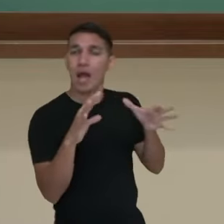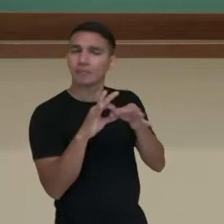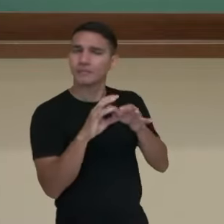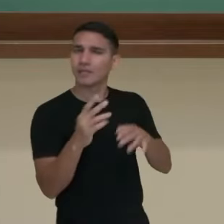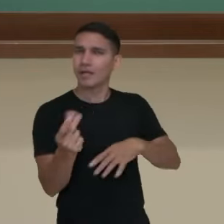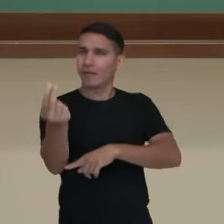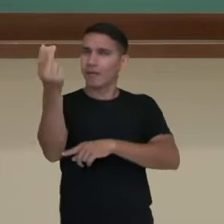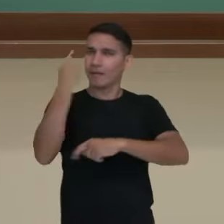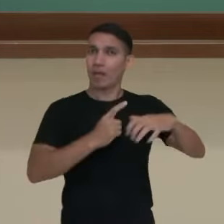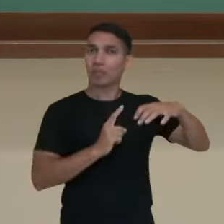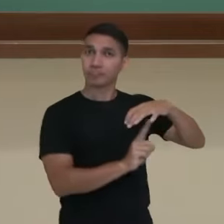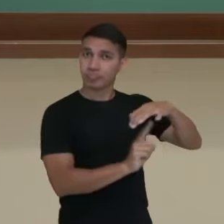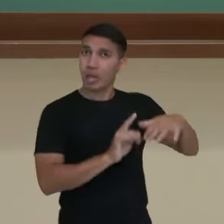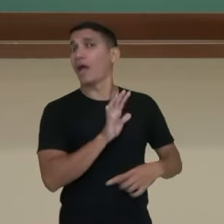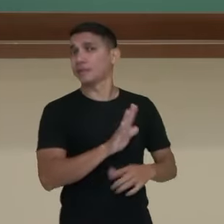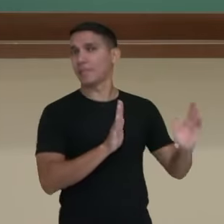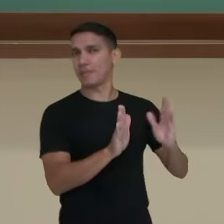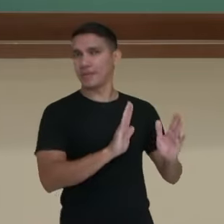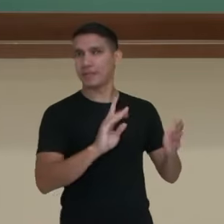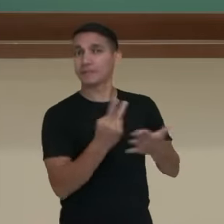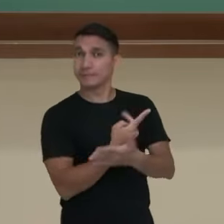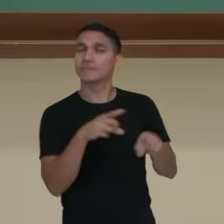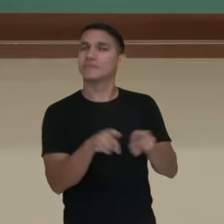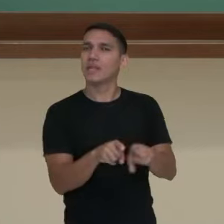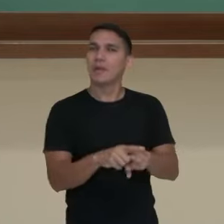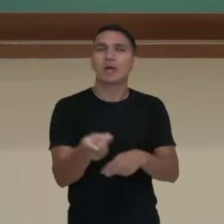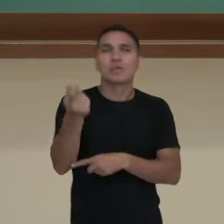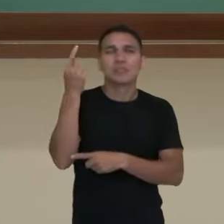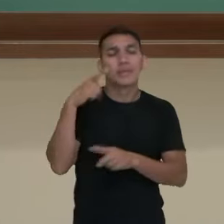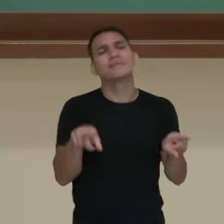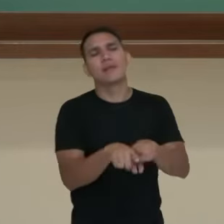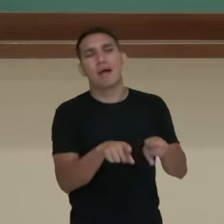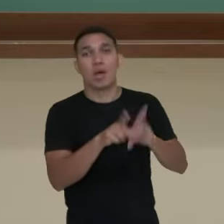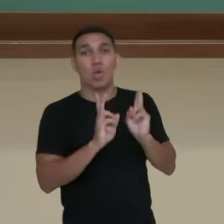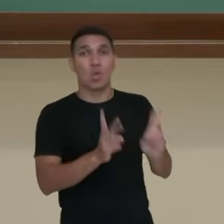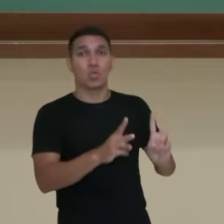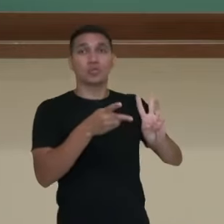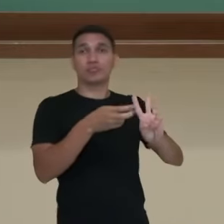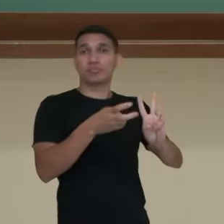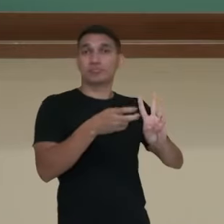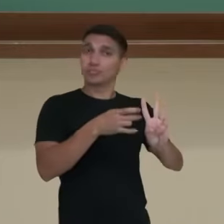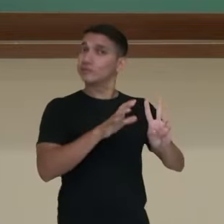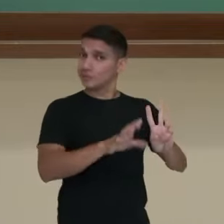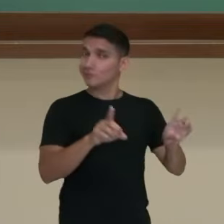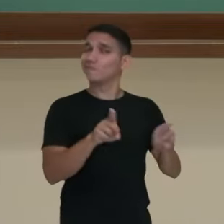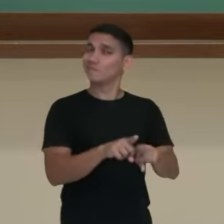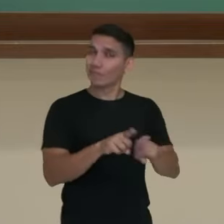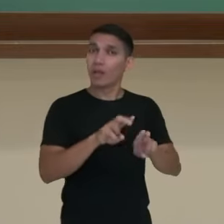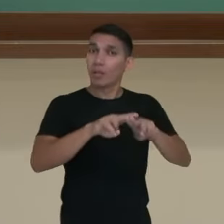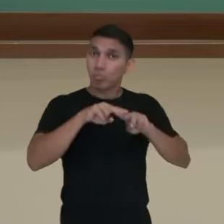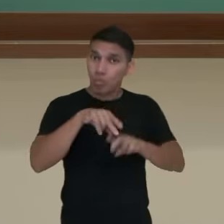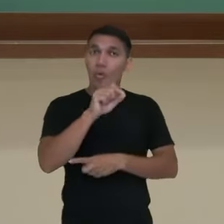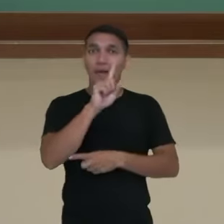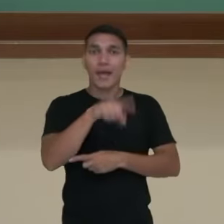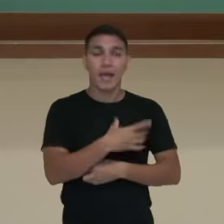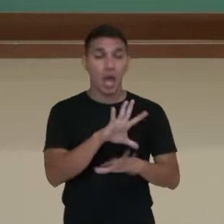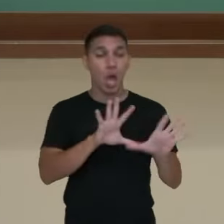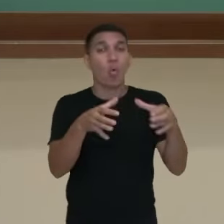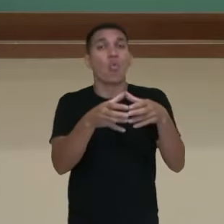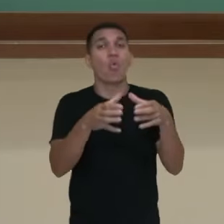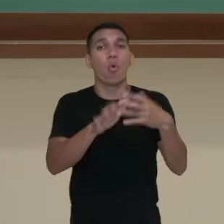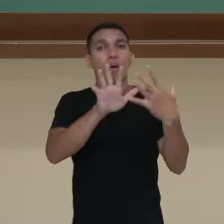percebemos muitas danças circulares ainda nos povos indígenas, por exemplo, tá? Elas são danças comunitárias